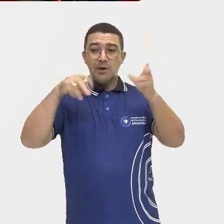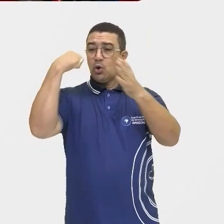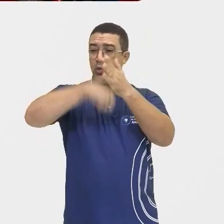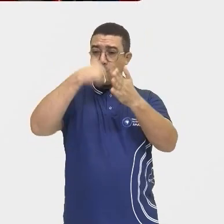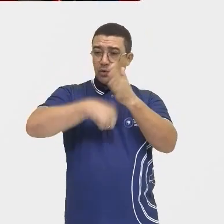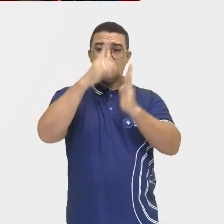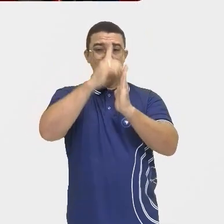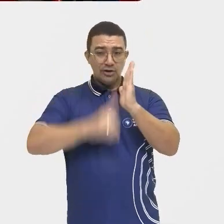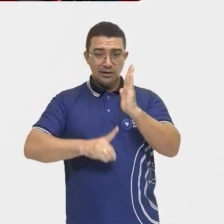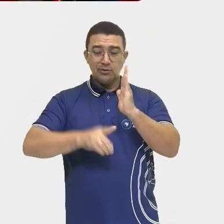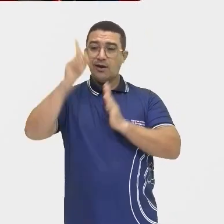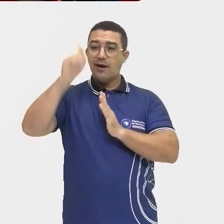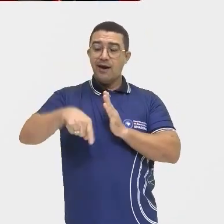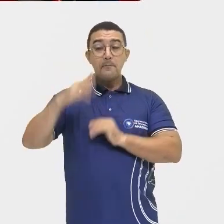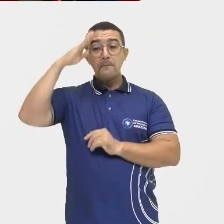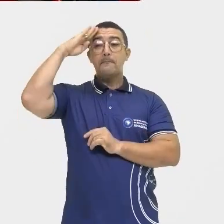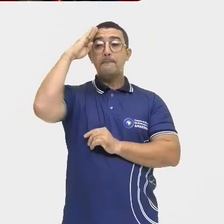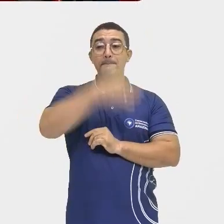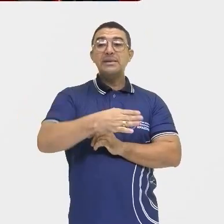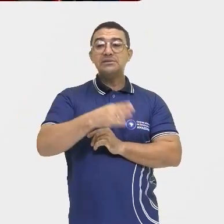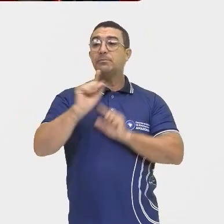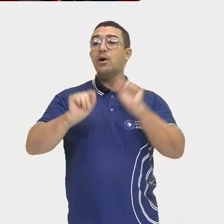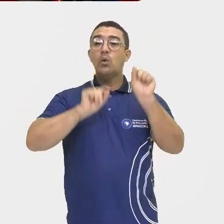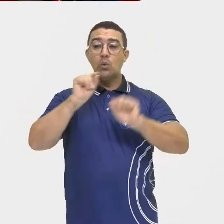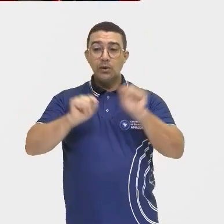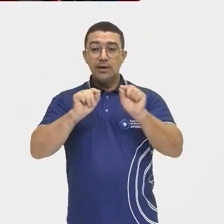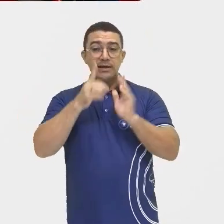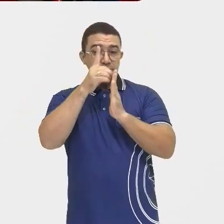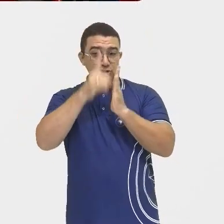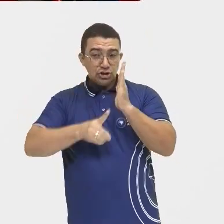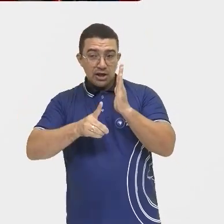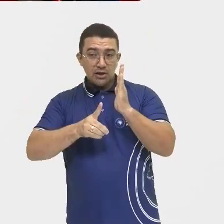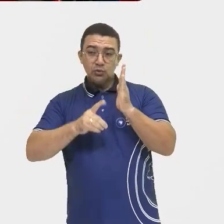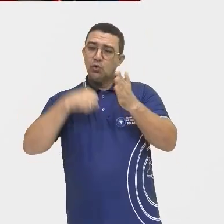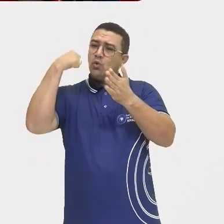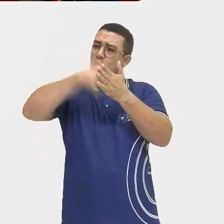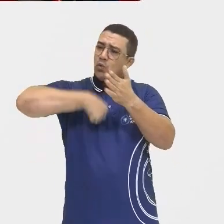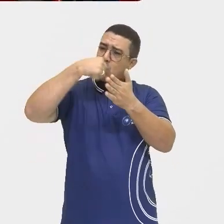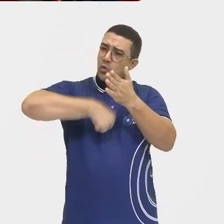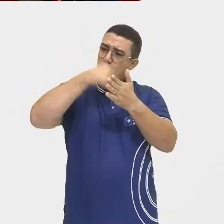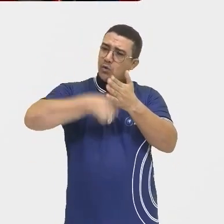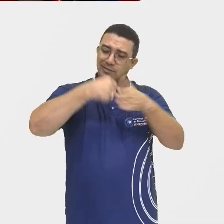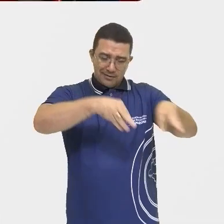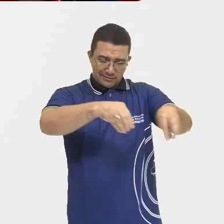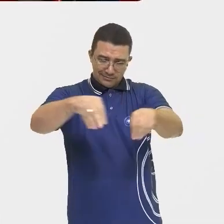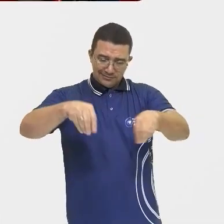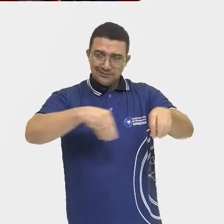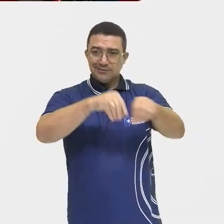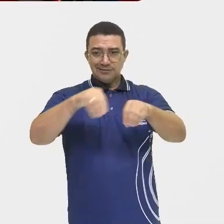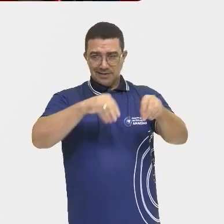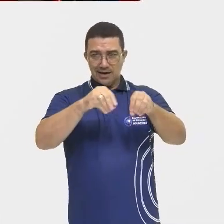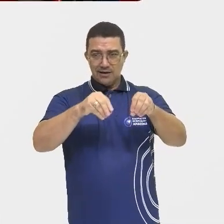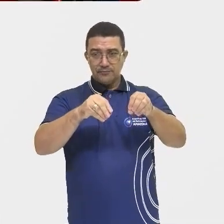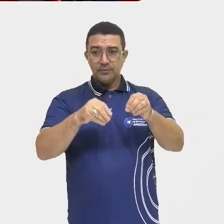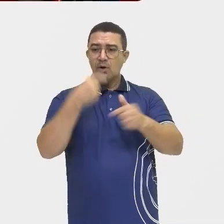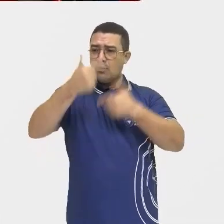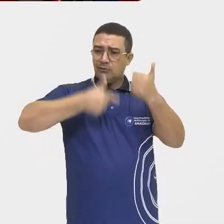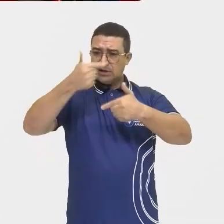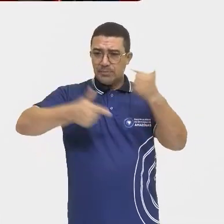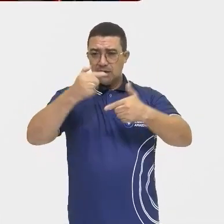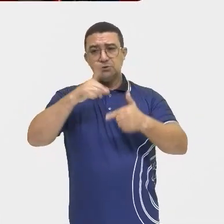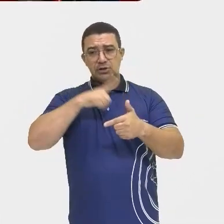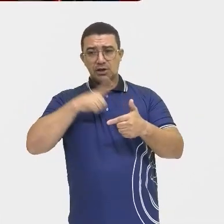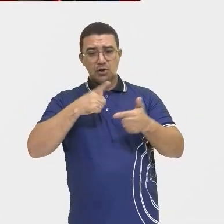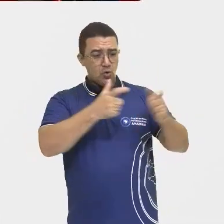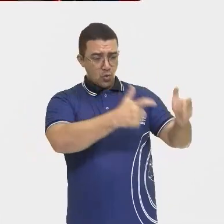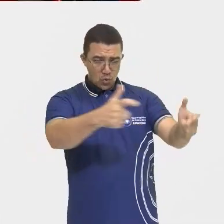tá certo? Para esses trabalhadores terem um pedaço de chão, para tirar desse pedaço de chão a sua subsistência. Nós